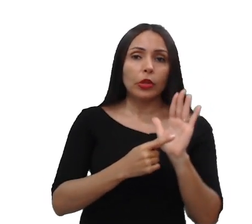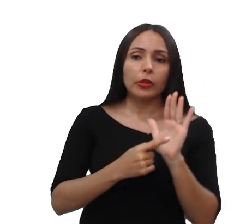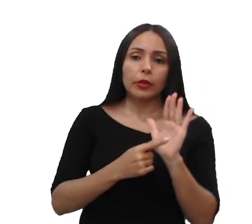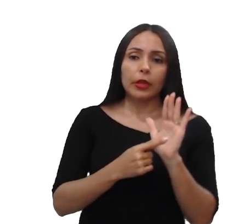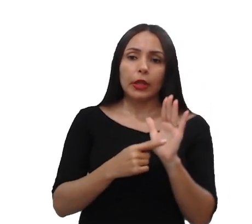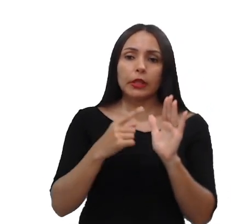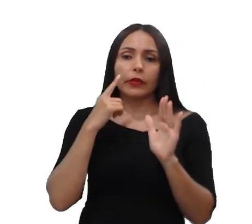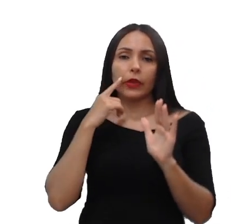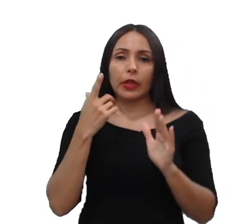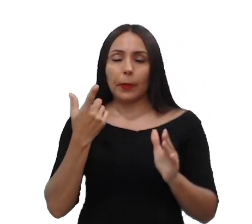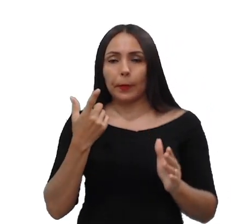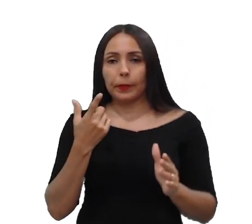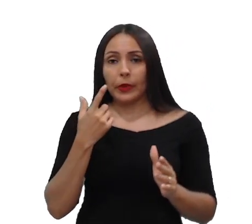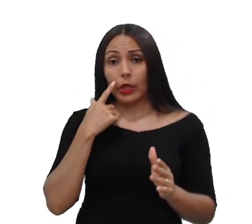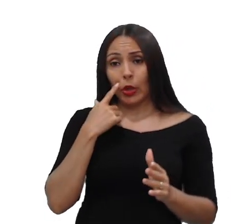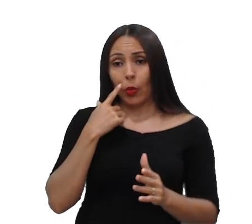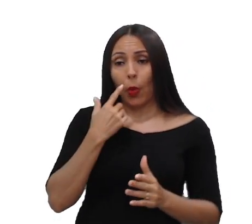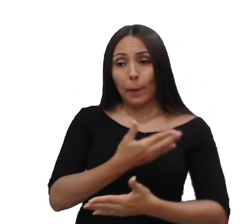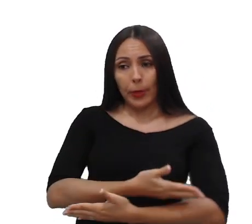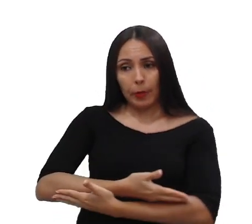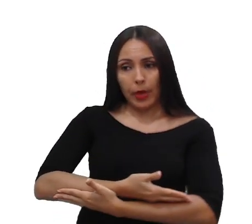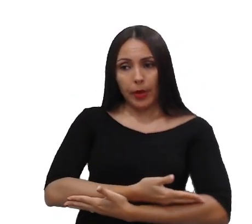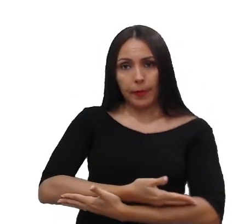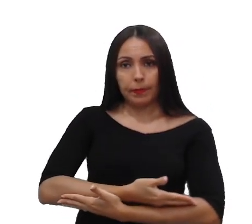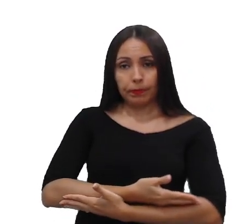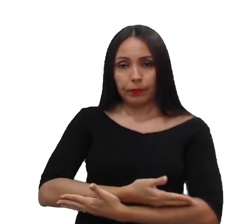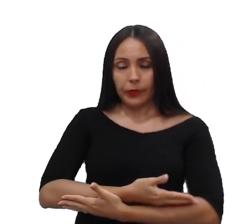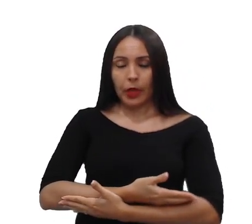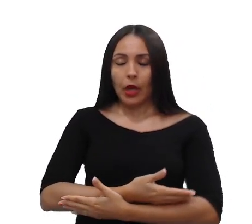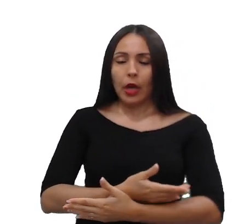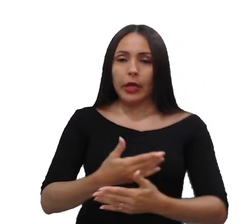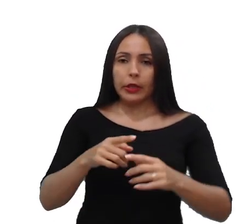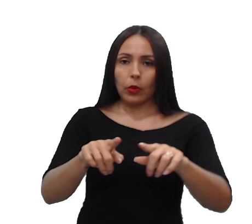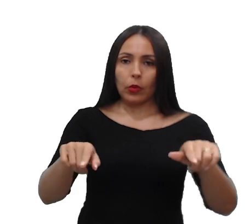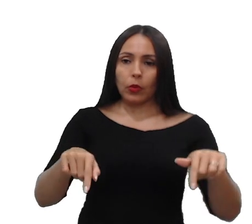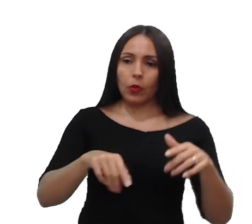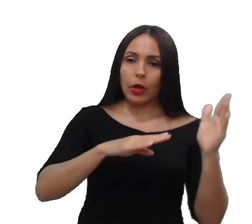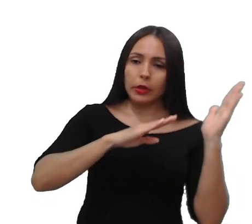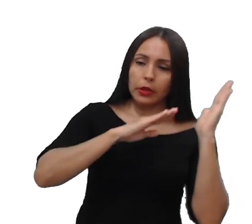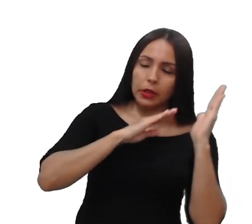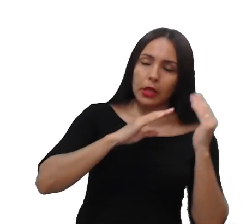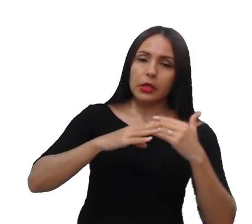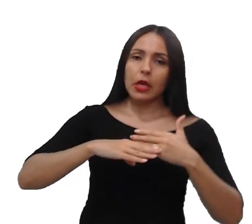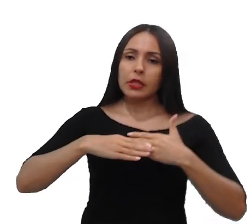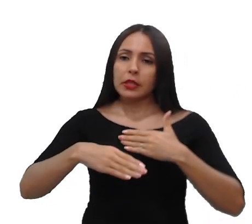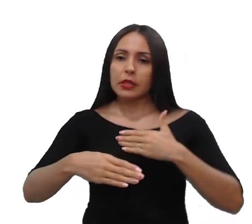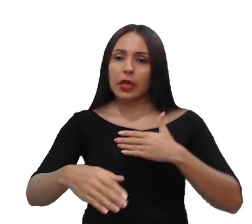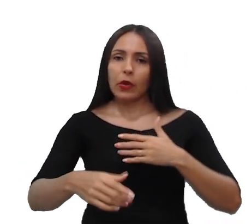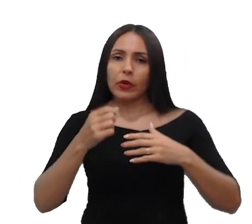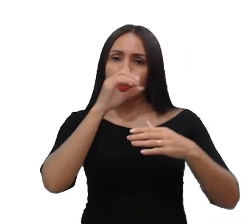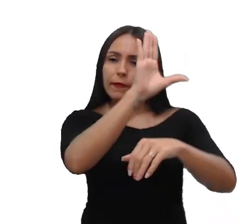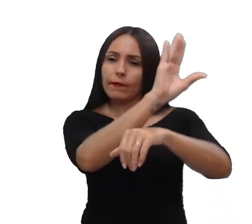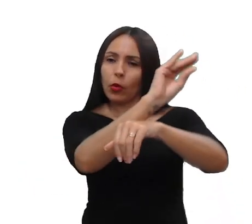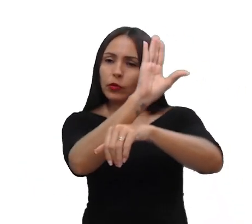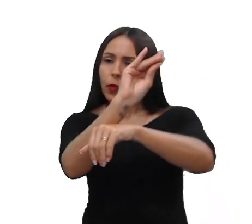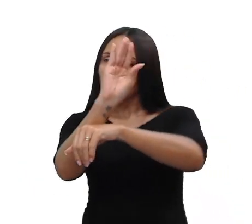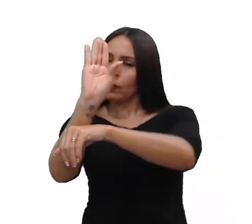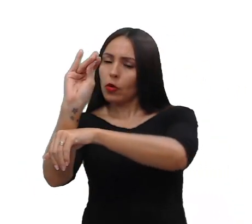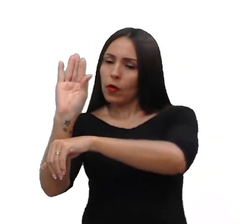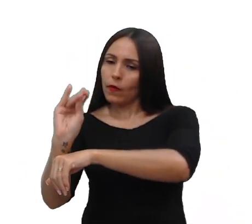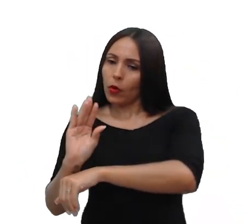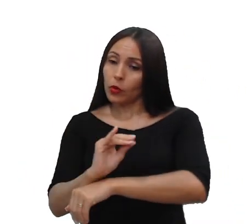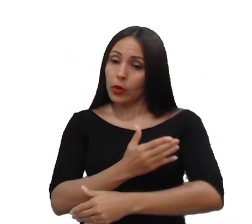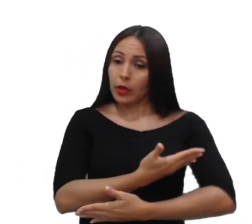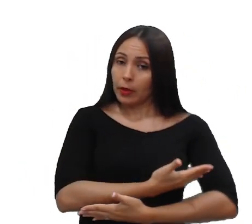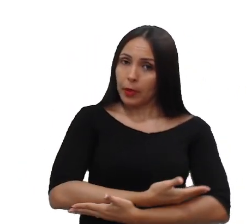Figuras de bebê, um quarto de criança, em que tem a sequência de imagens da criança, né, ainda. E